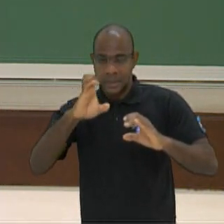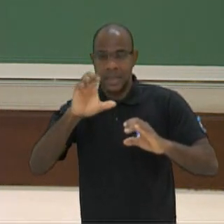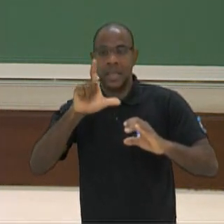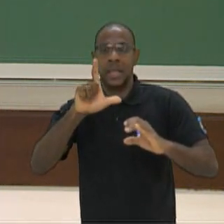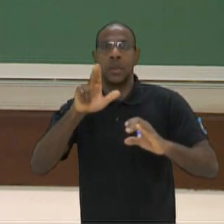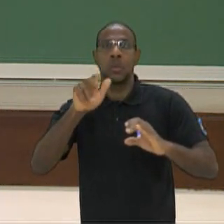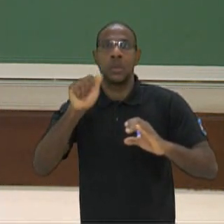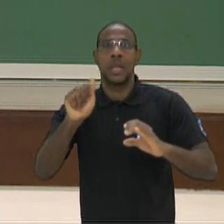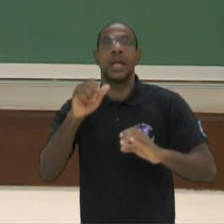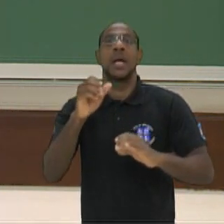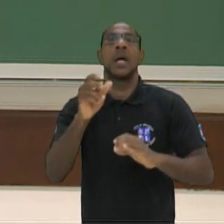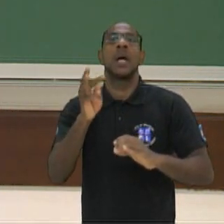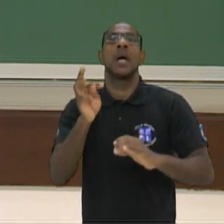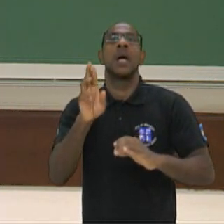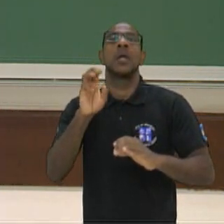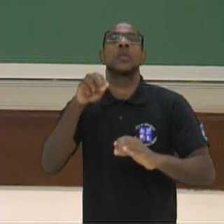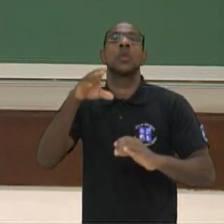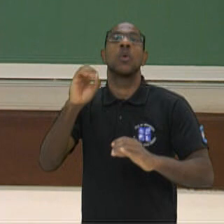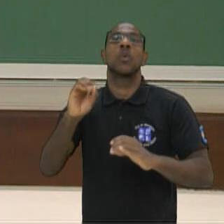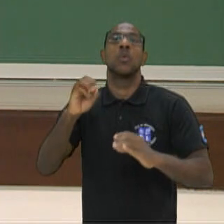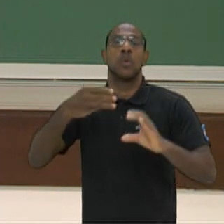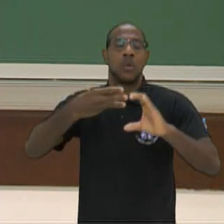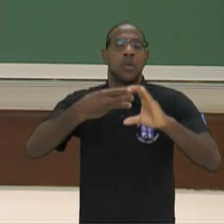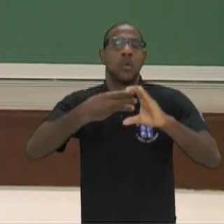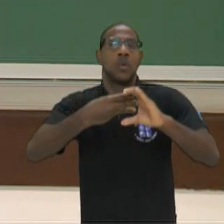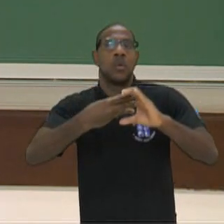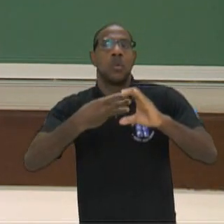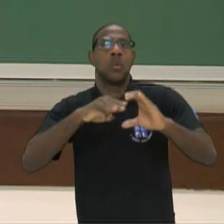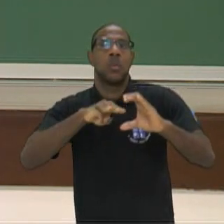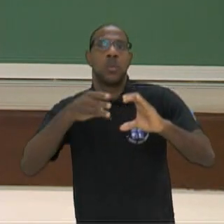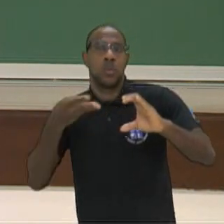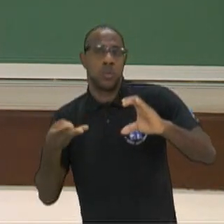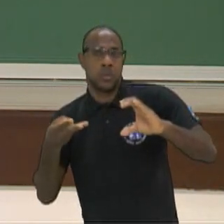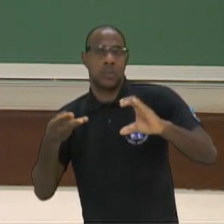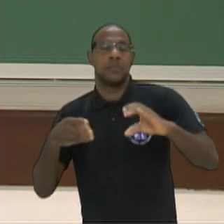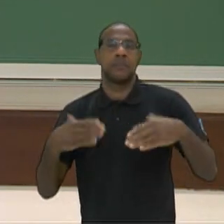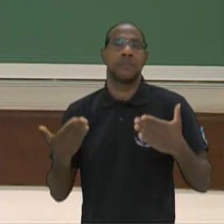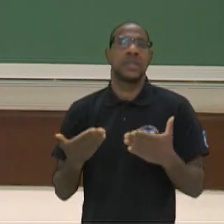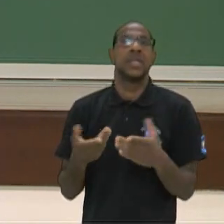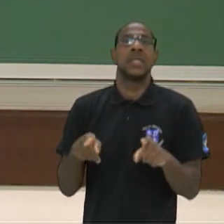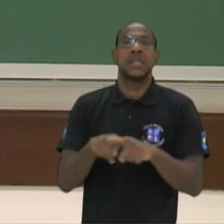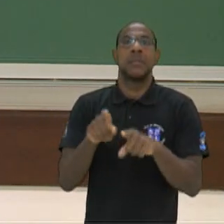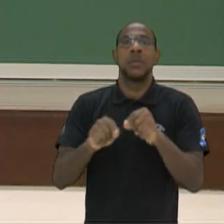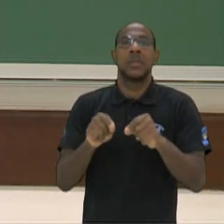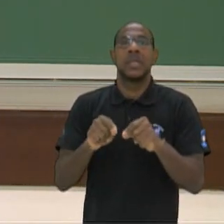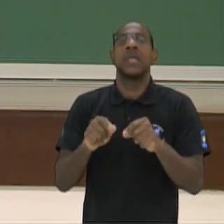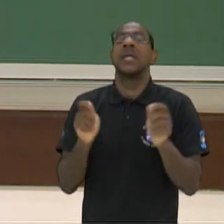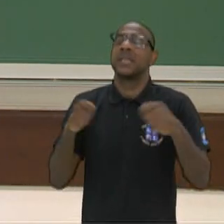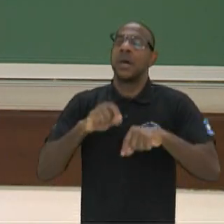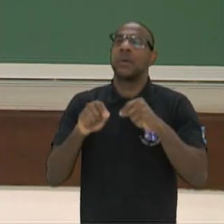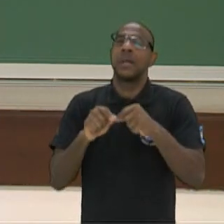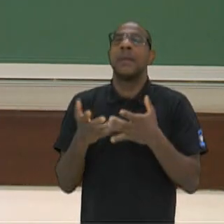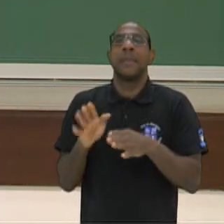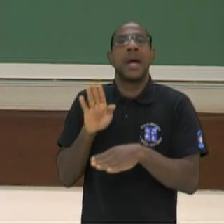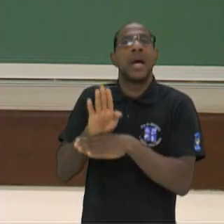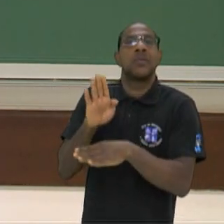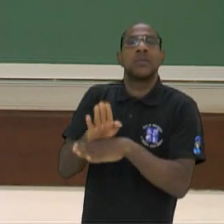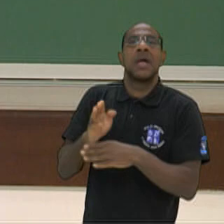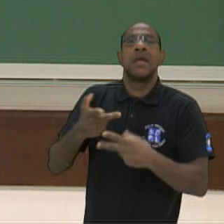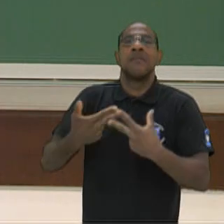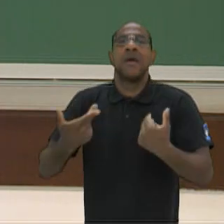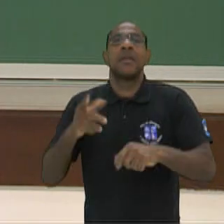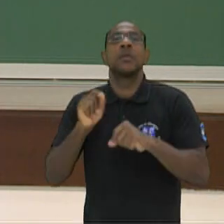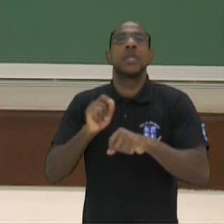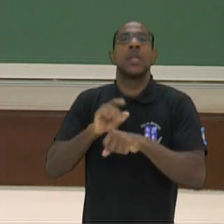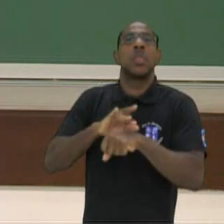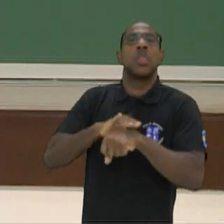da ciência e tal, para resolver várias questões de doenças que existem e muitas vezes sem solução. Então vamos